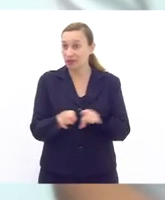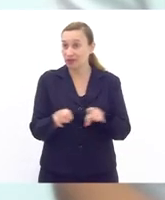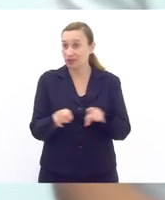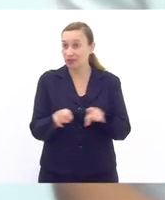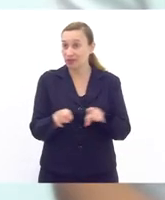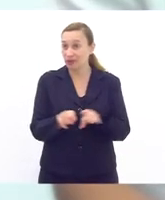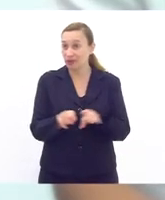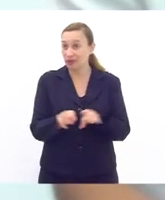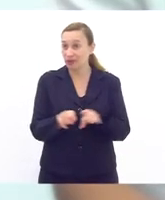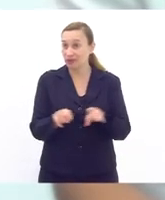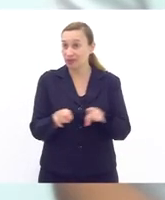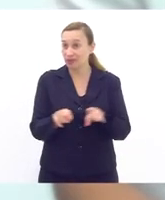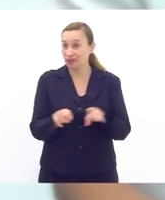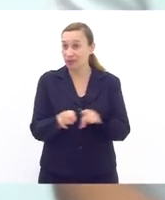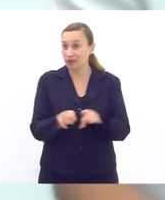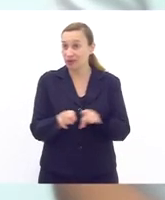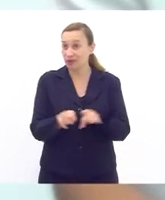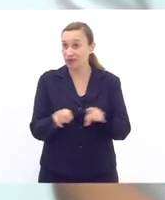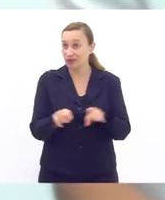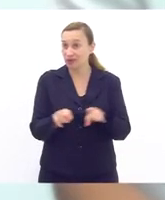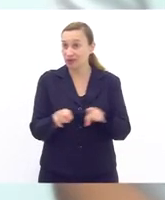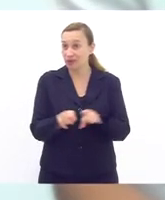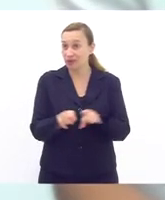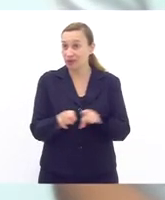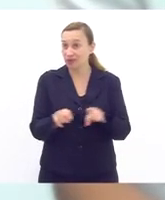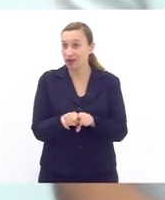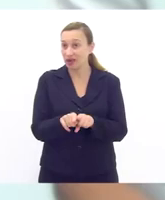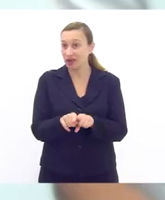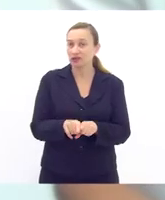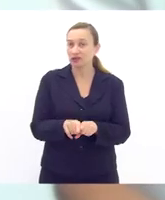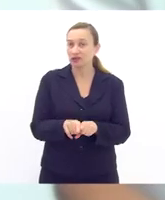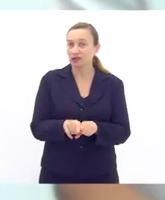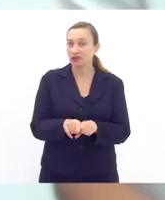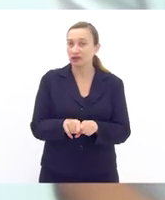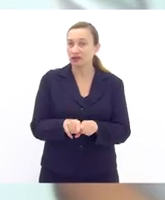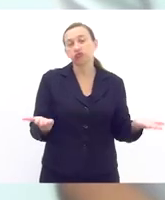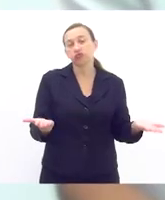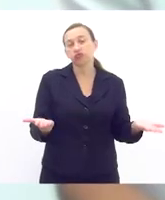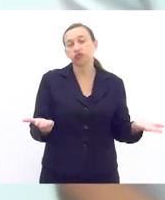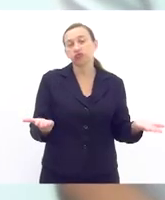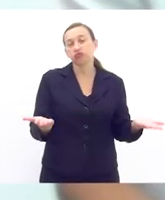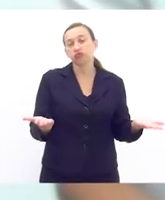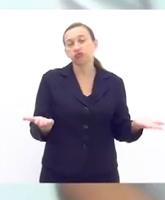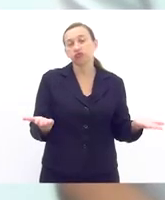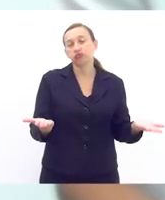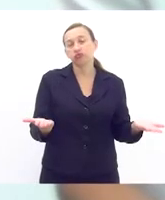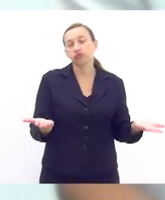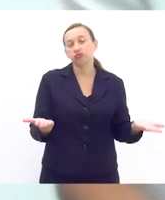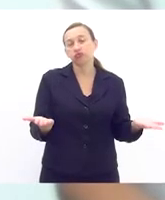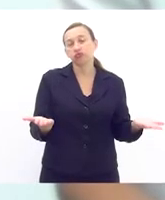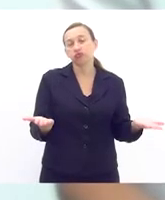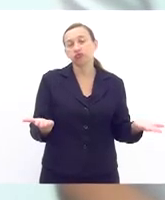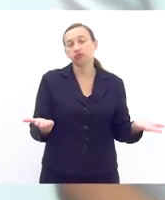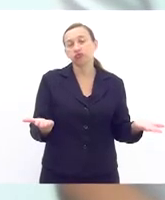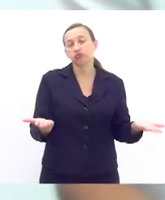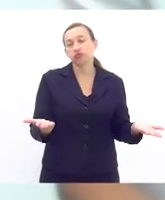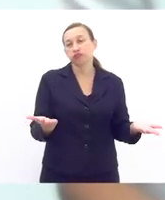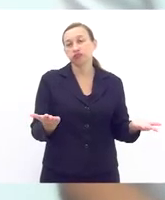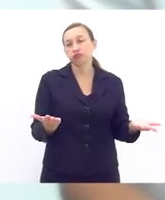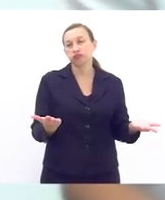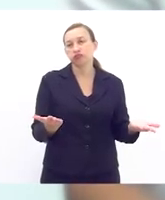especial nosso Nick aqui também estarão plenamente à disposição seja para gente